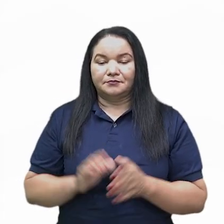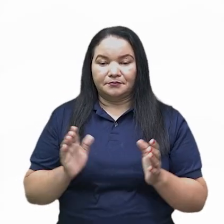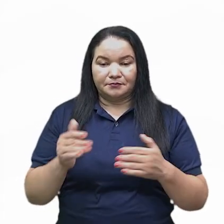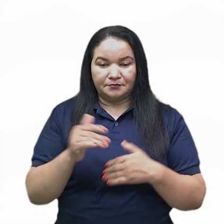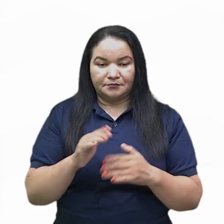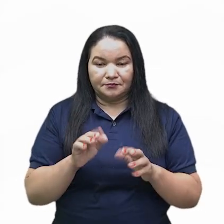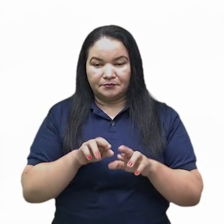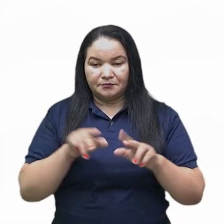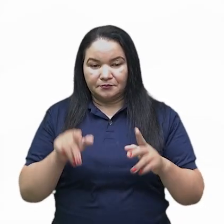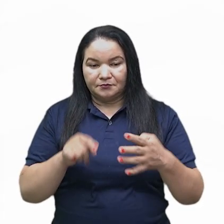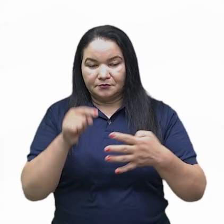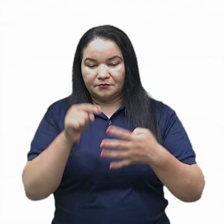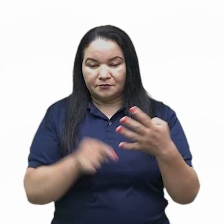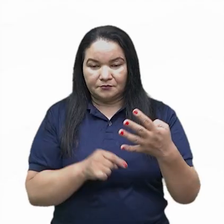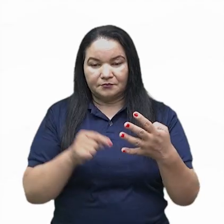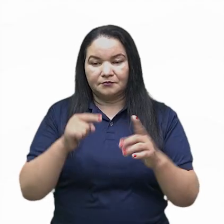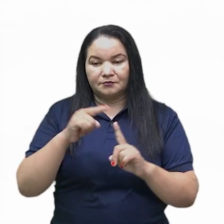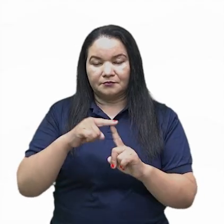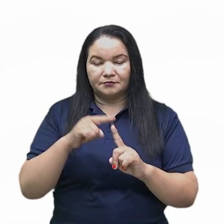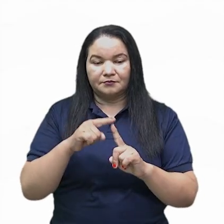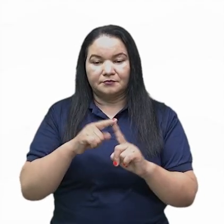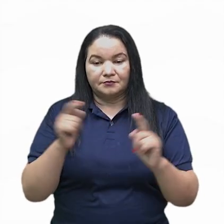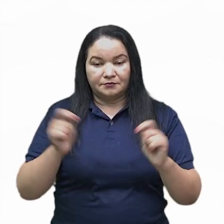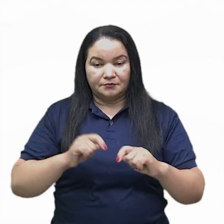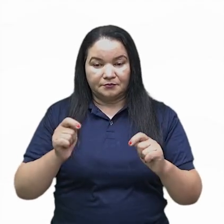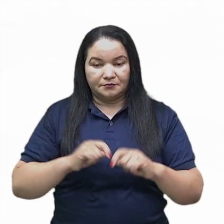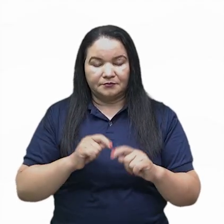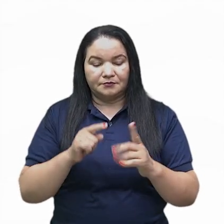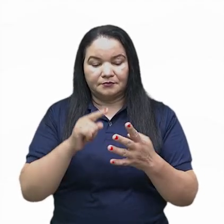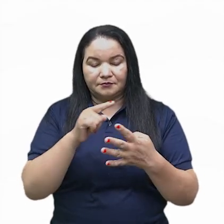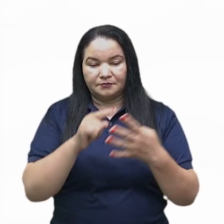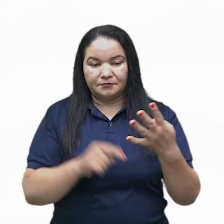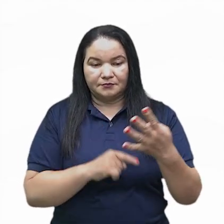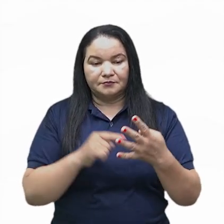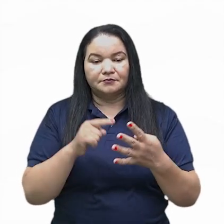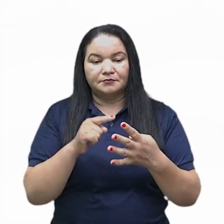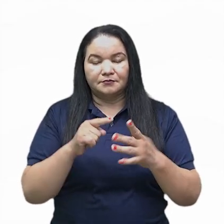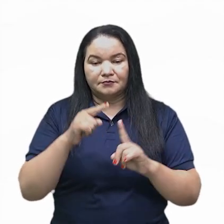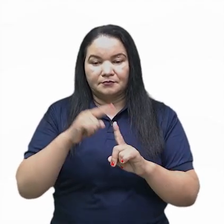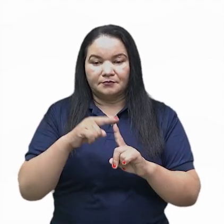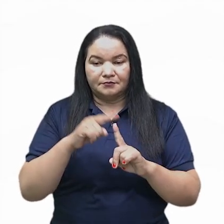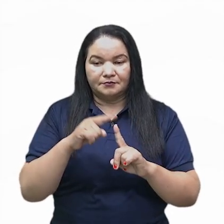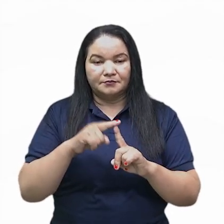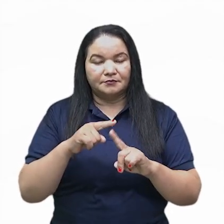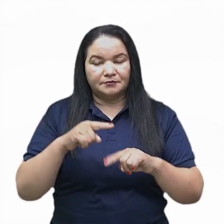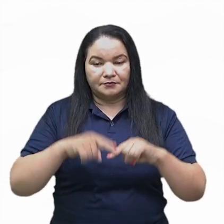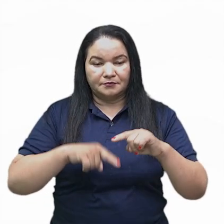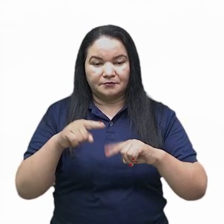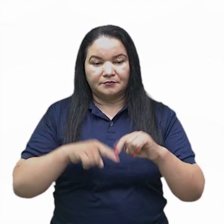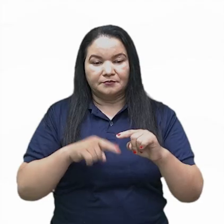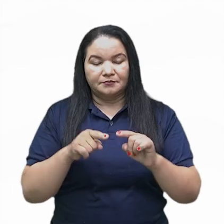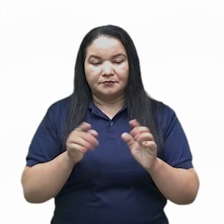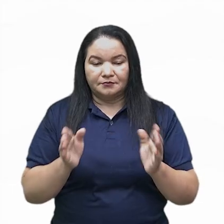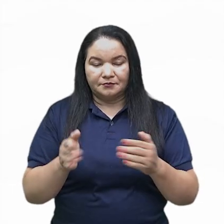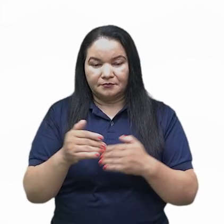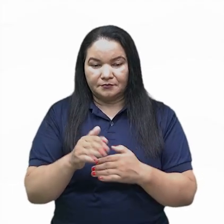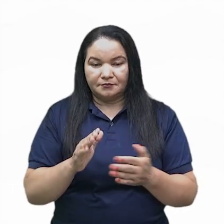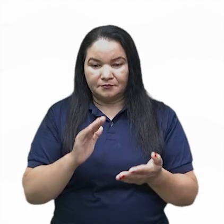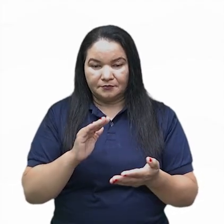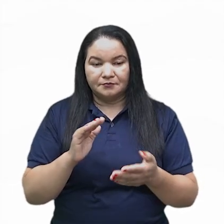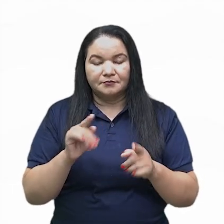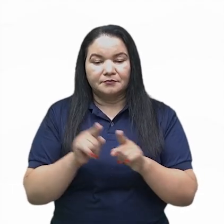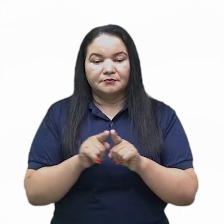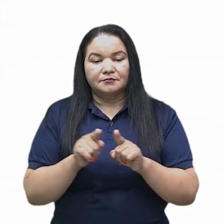temos 4 possibilidades de embalagens para esse tipo de resíduos, como caixas